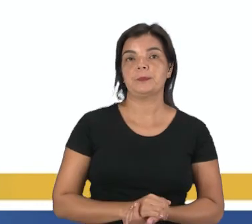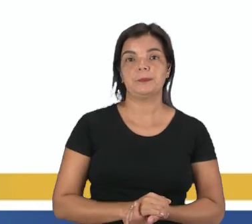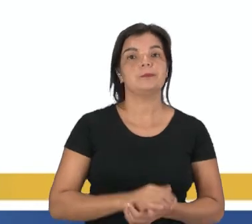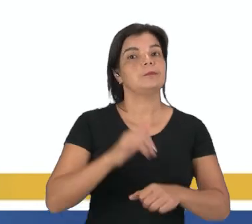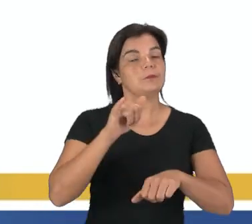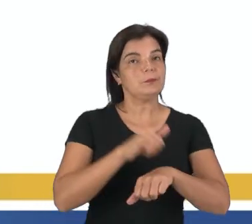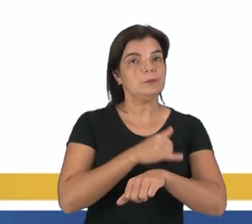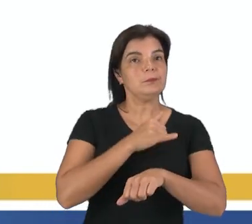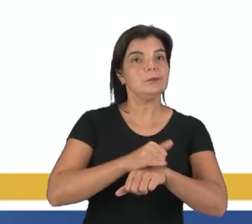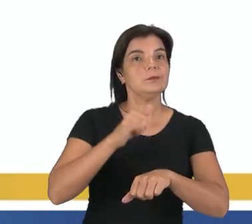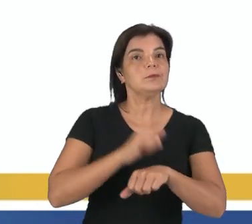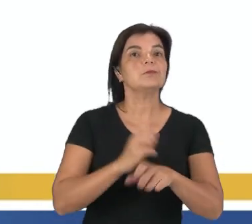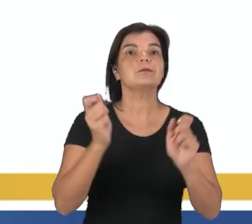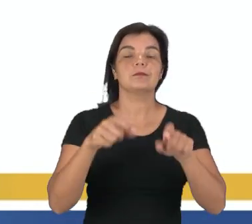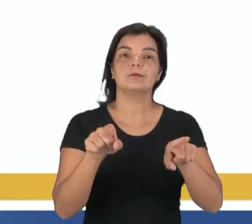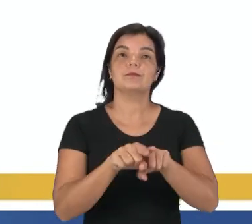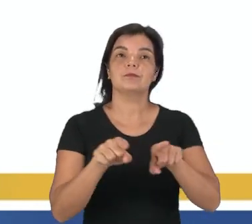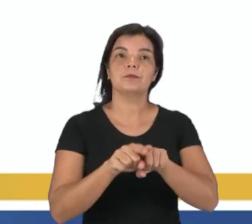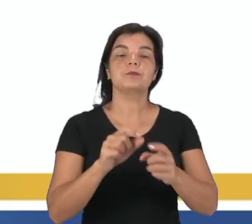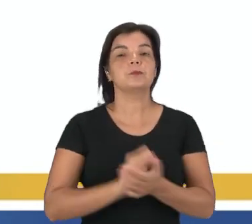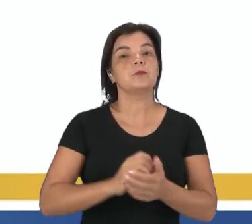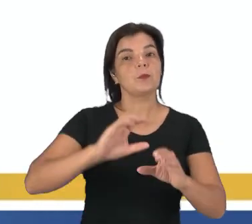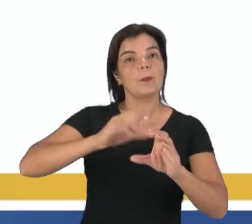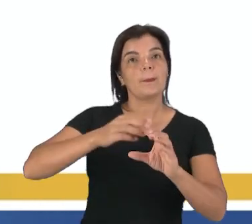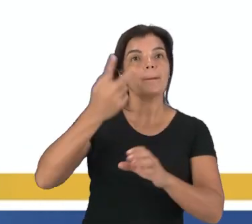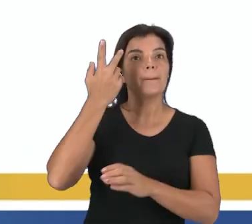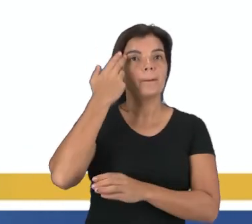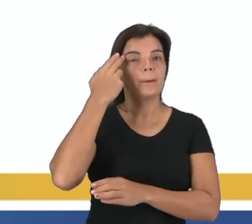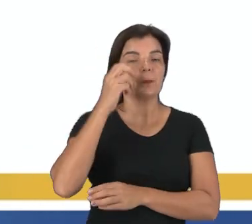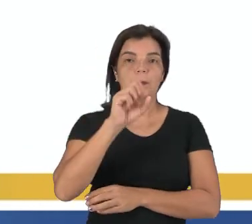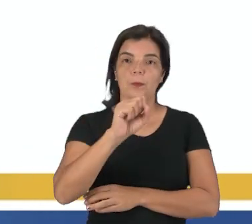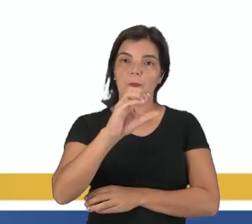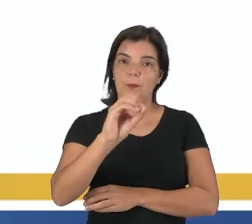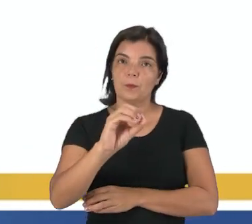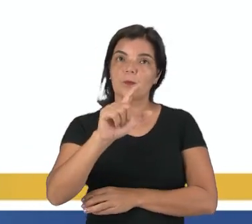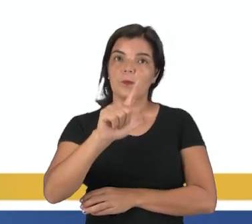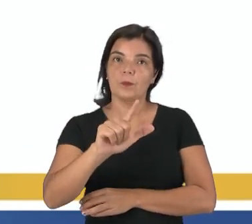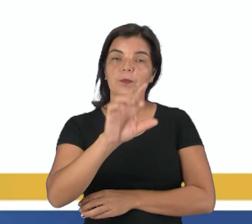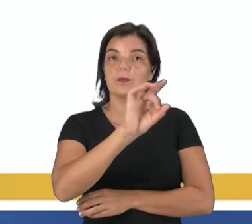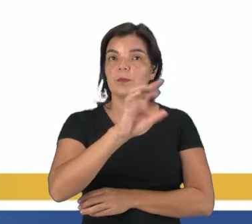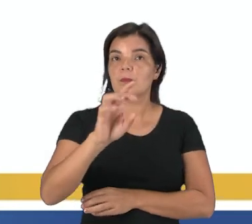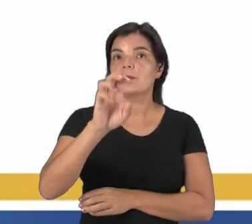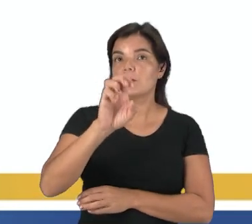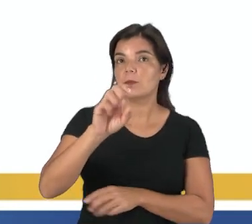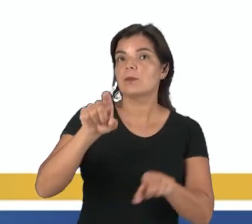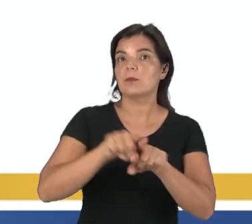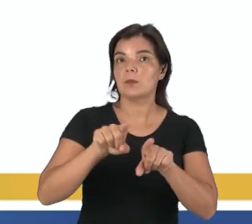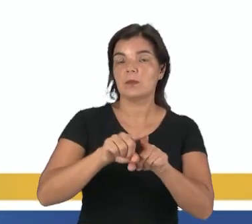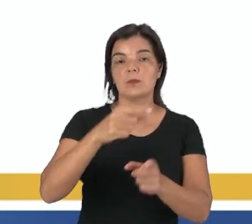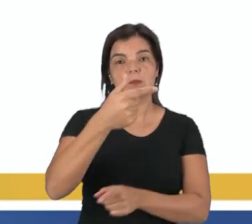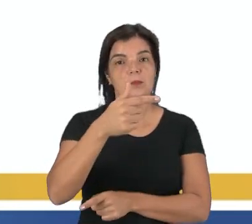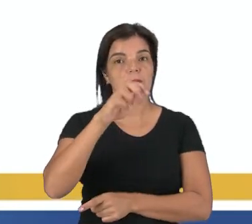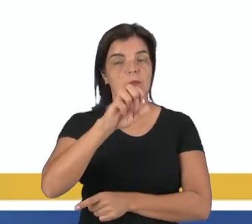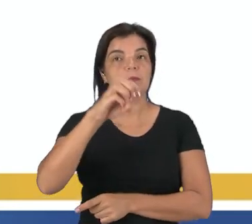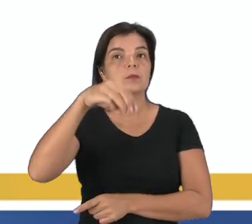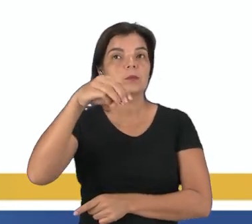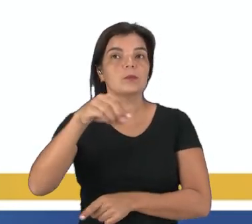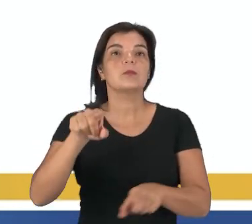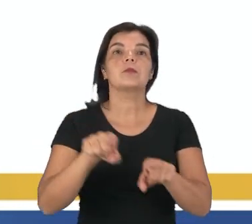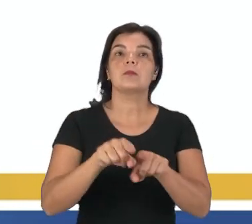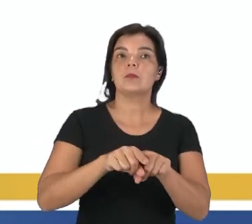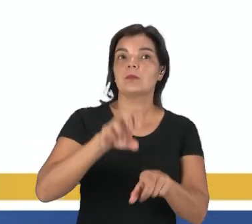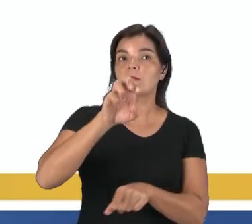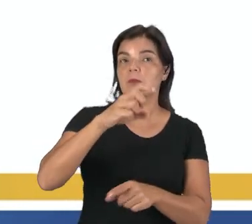Outra estratégia, eu poderia fazer o seguinte. Bom, se uma torneira comum gasta 80 litros a cada 5 minutos, em 25 minutos ela vai